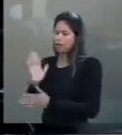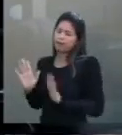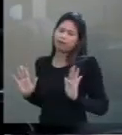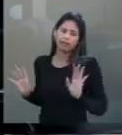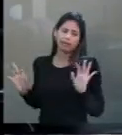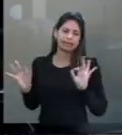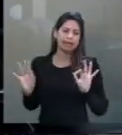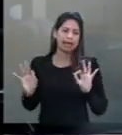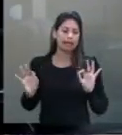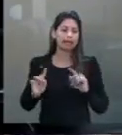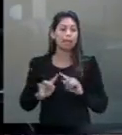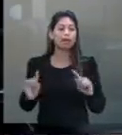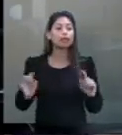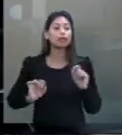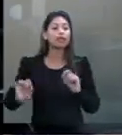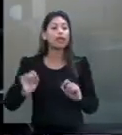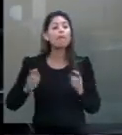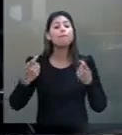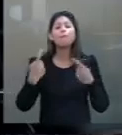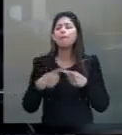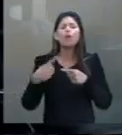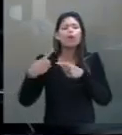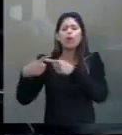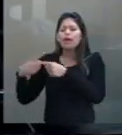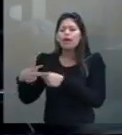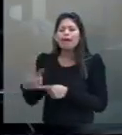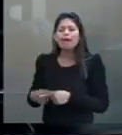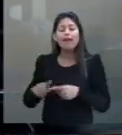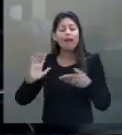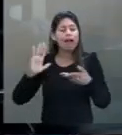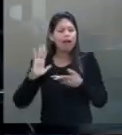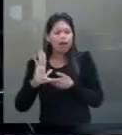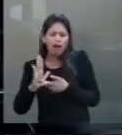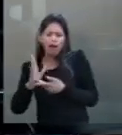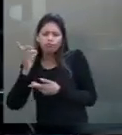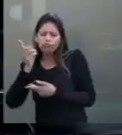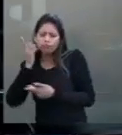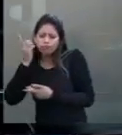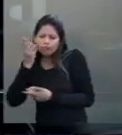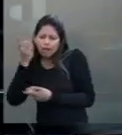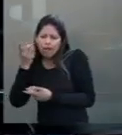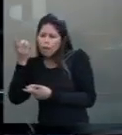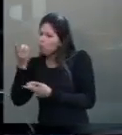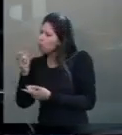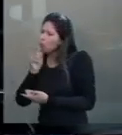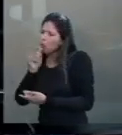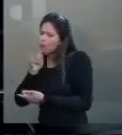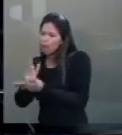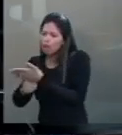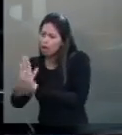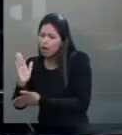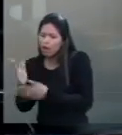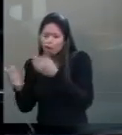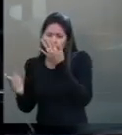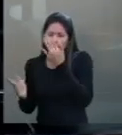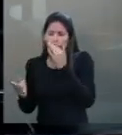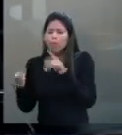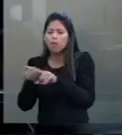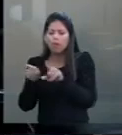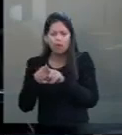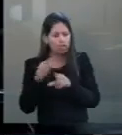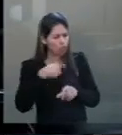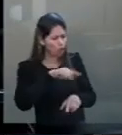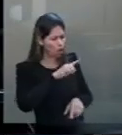Enfim, por que a Câmara dos Deputados não vota? Isso merece uma reflexão. Por que o Senado aprova 10 projetos de combate ao racismo